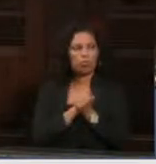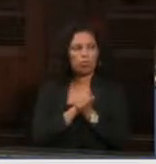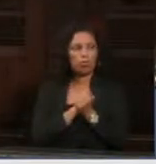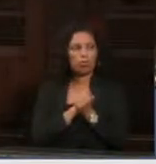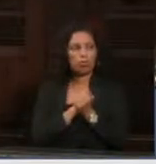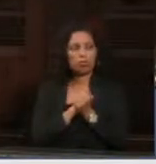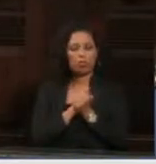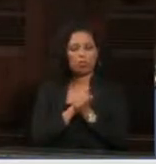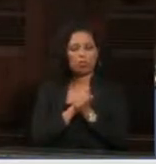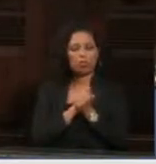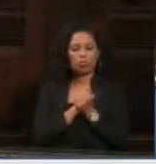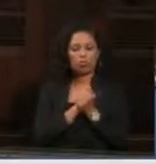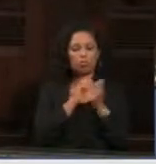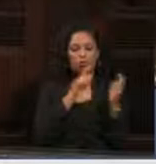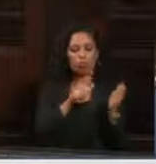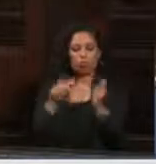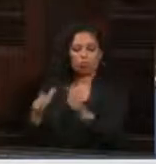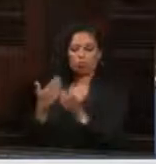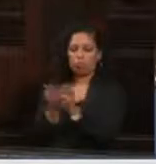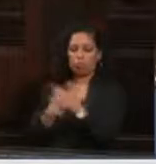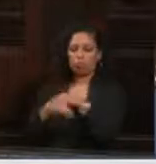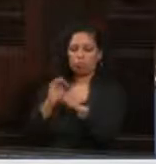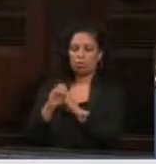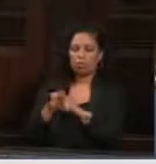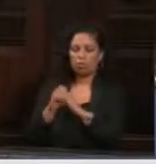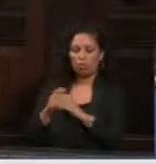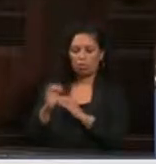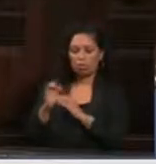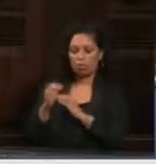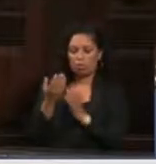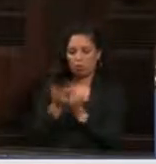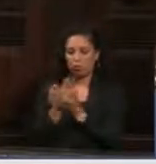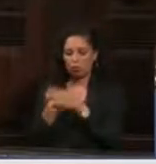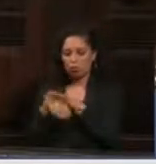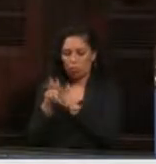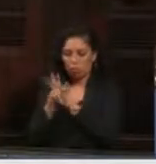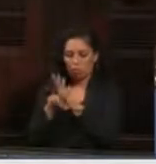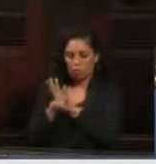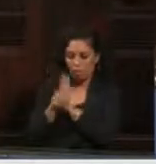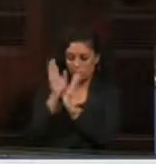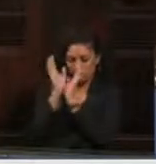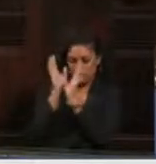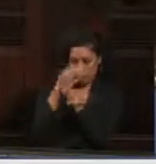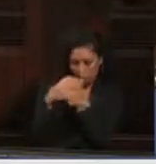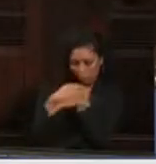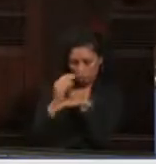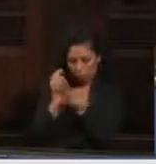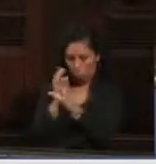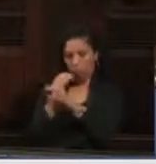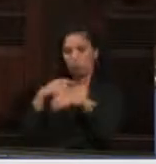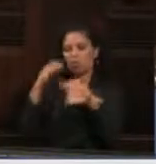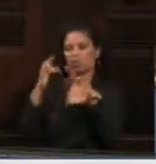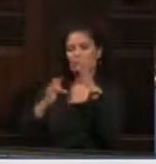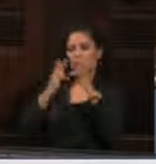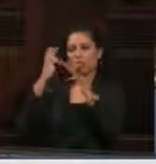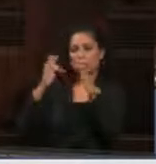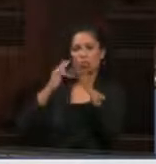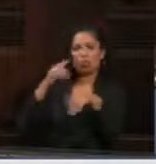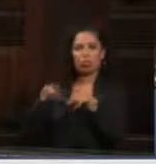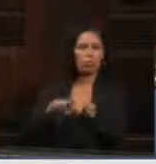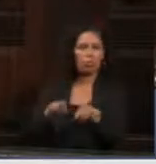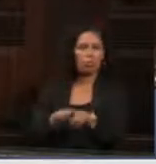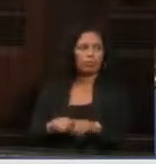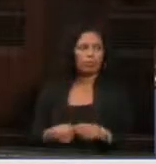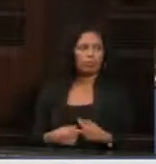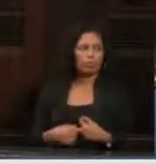ciência pesquisa e inovação no rio de janeiro além de serem também instituições boa